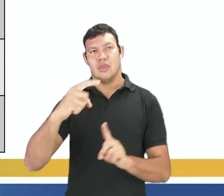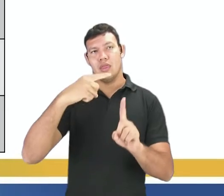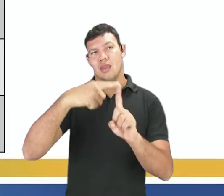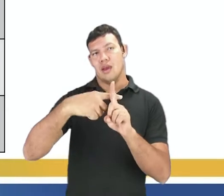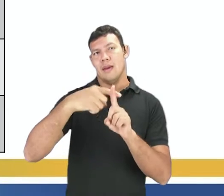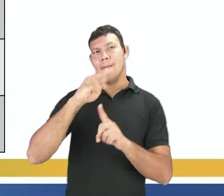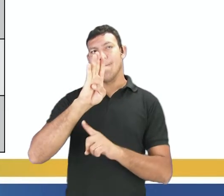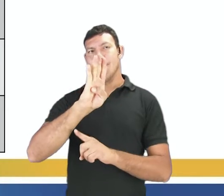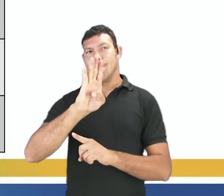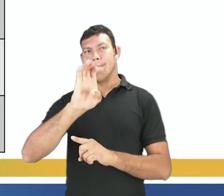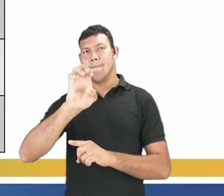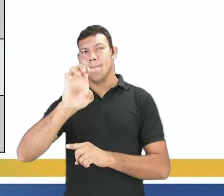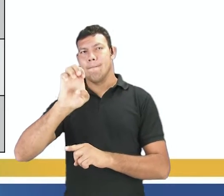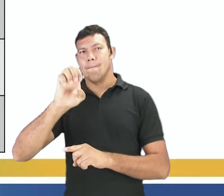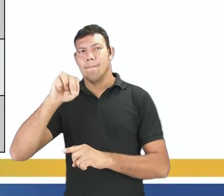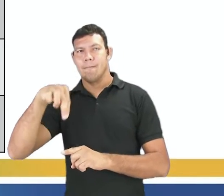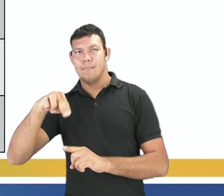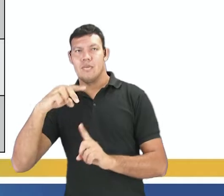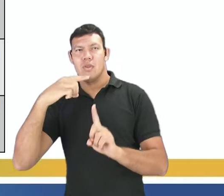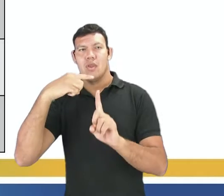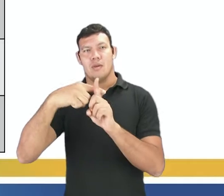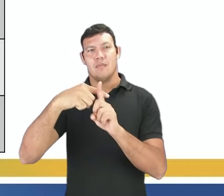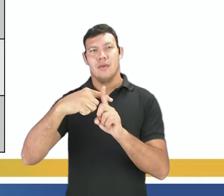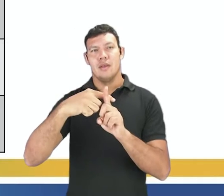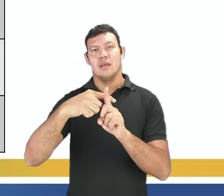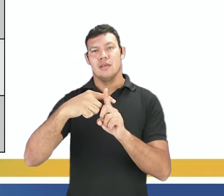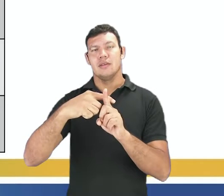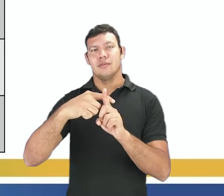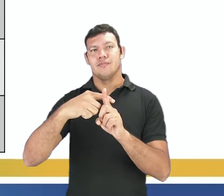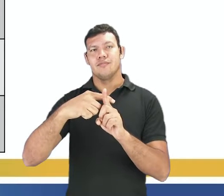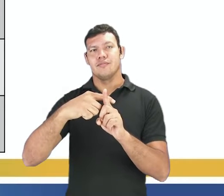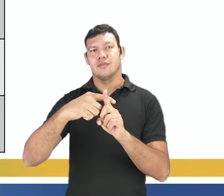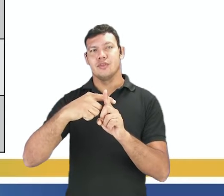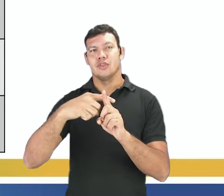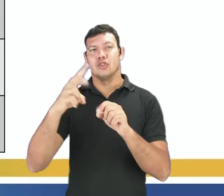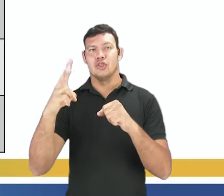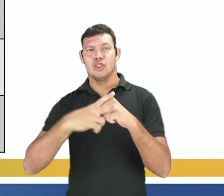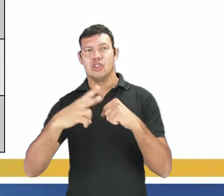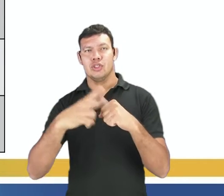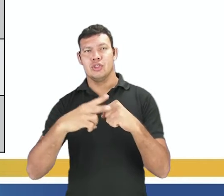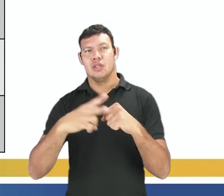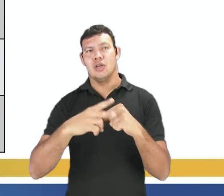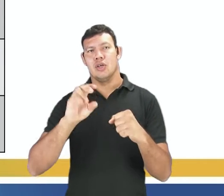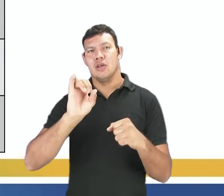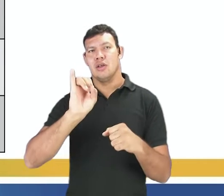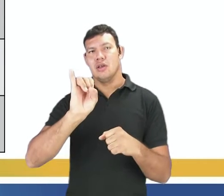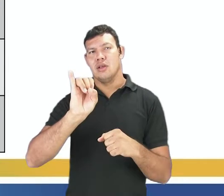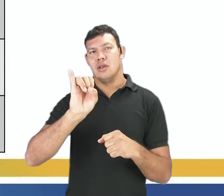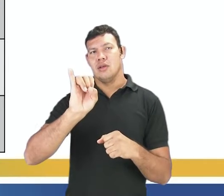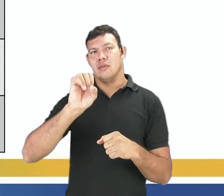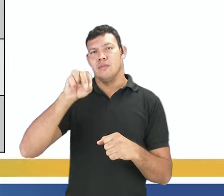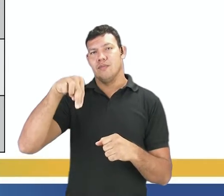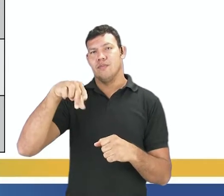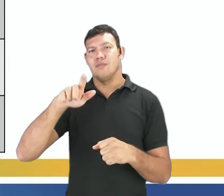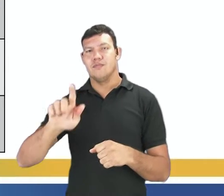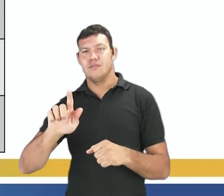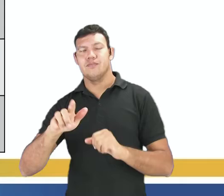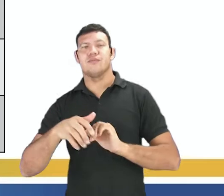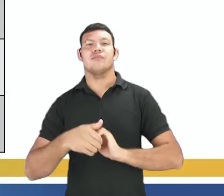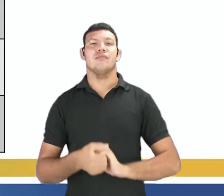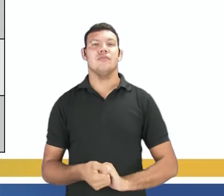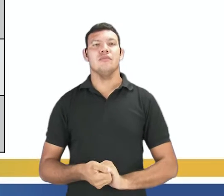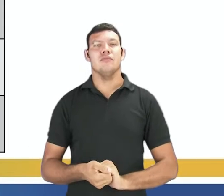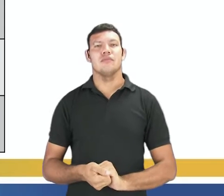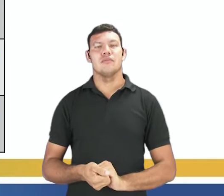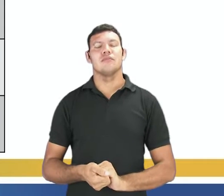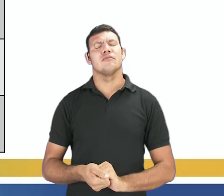com ing. Tudo bem? E ele representa atividades contínuas ou repetidas que foram iniciadas no passado